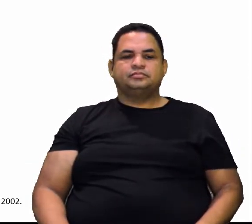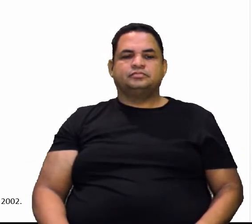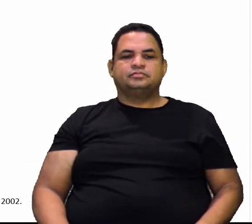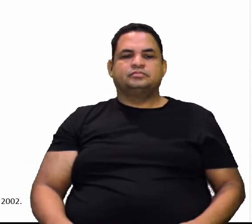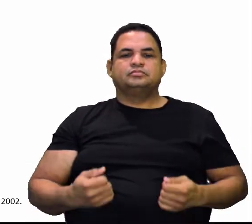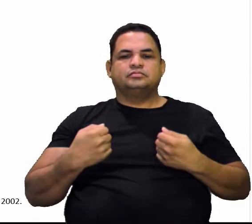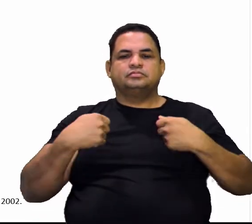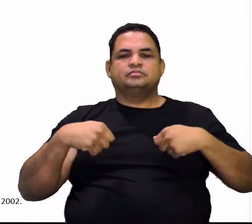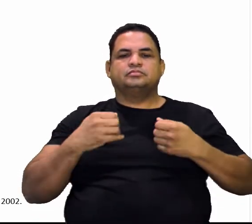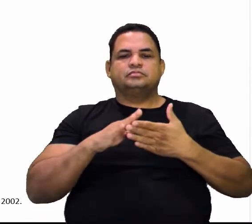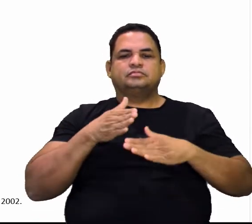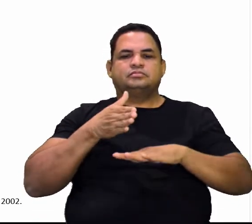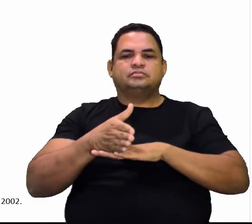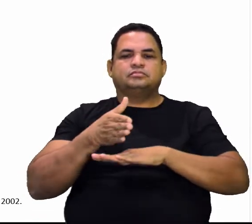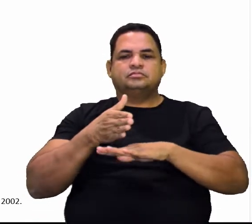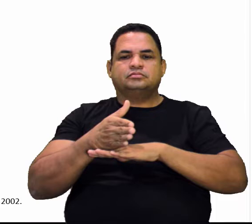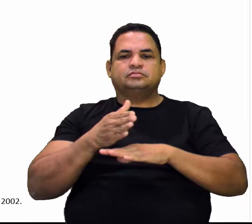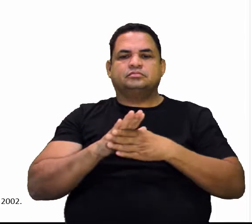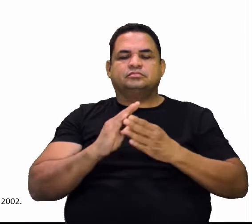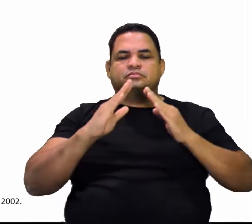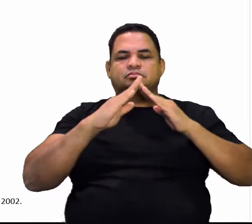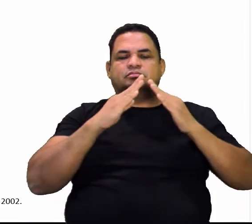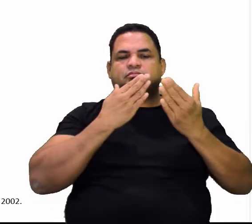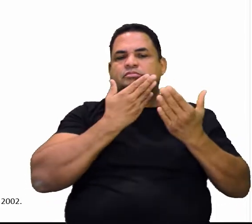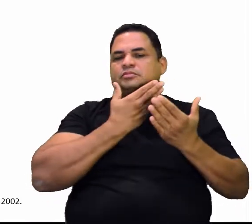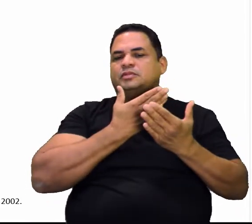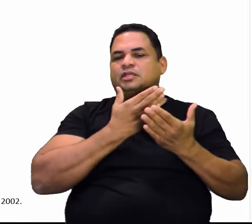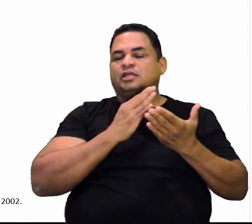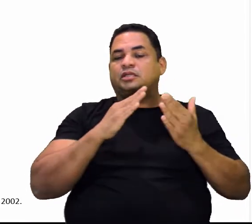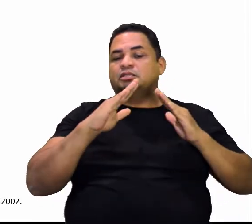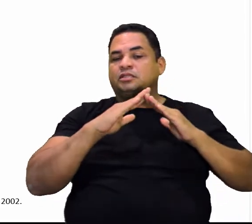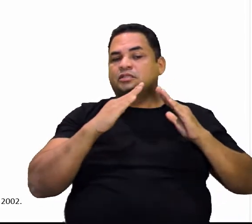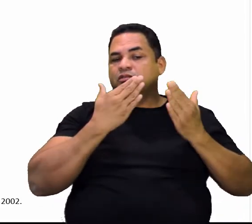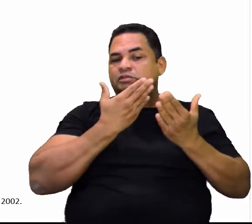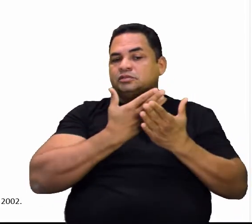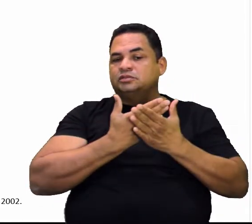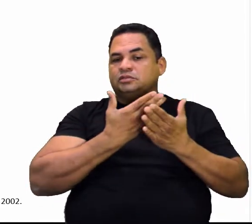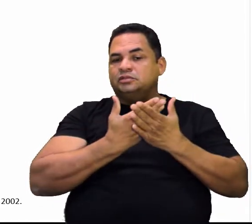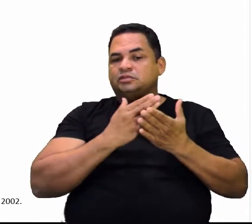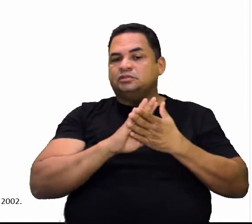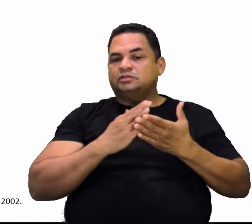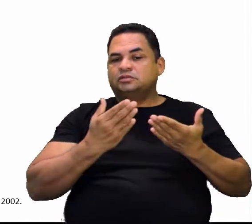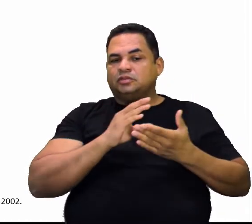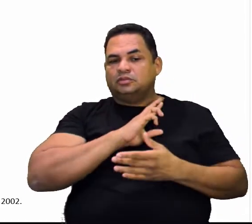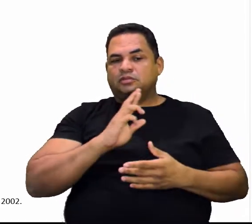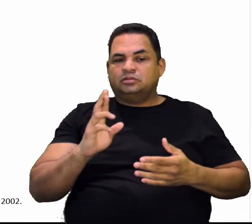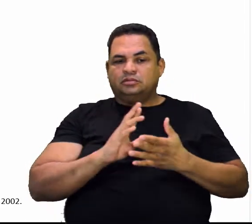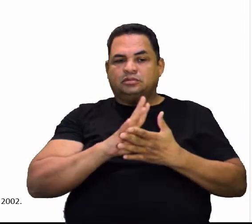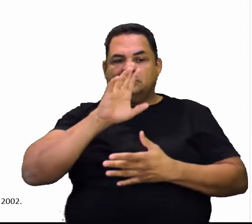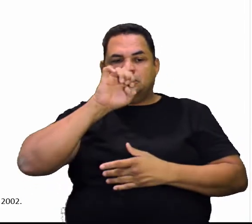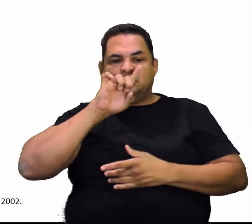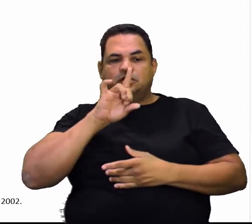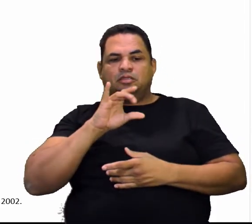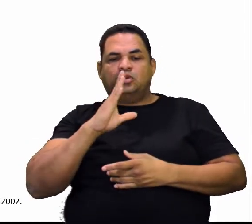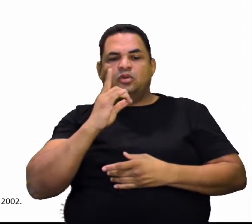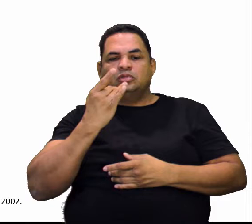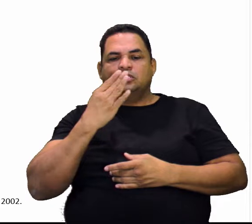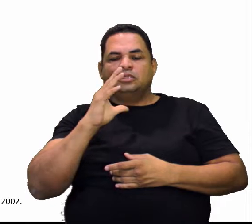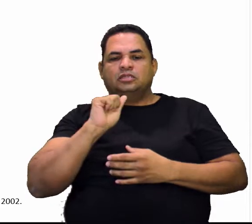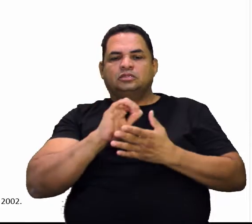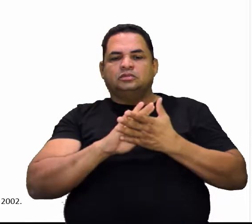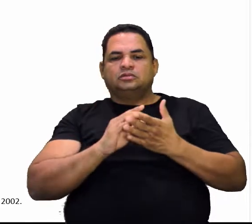eles poderiam participar do colégio sacerdotal. Lei Hortência, de